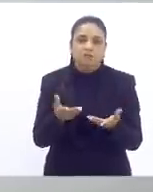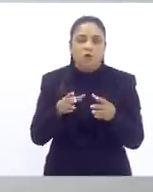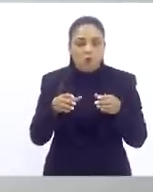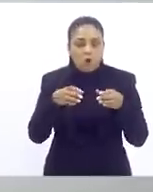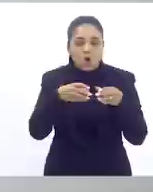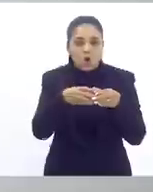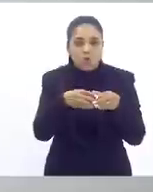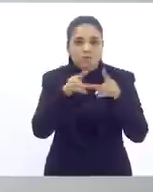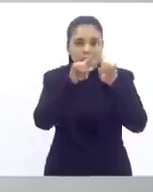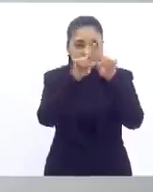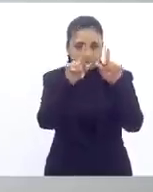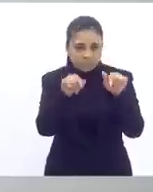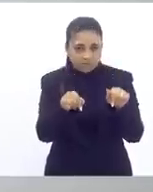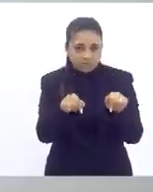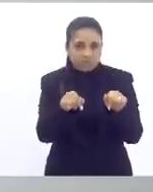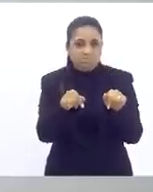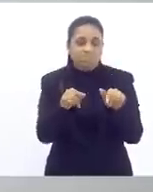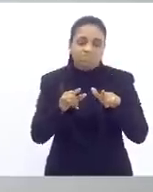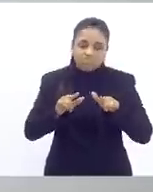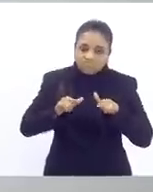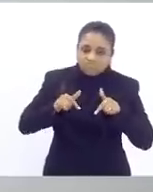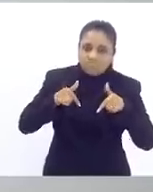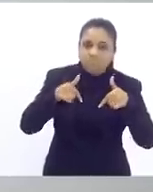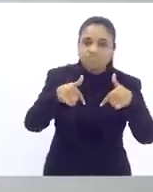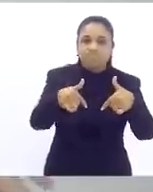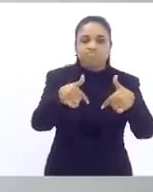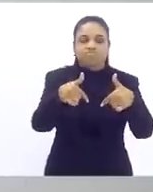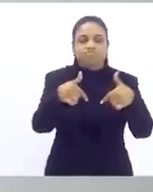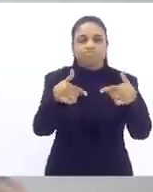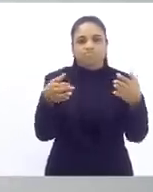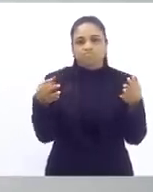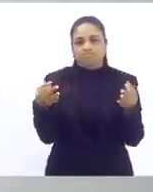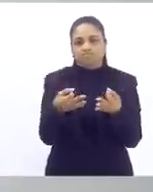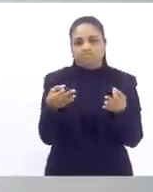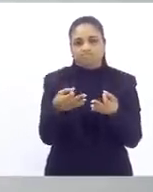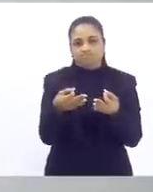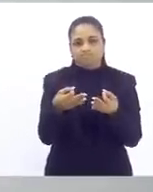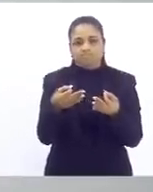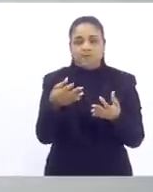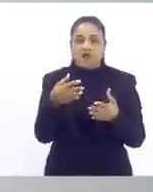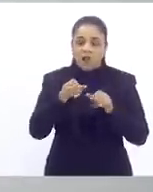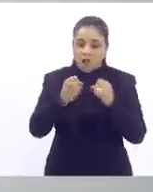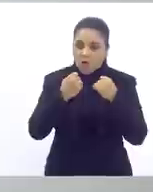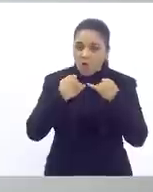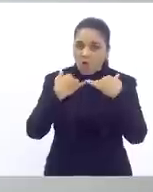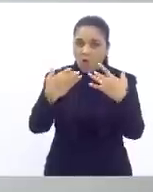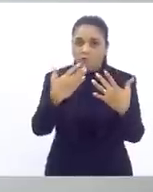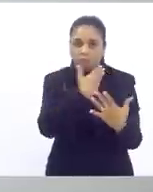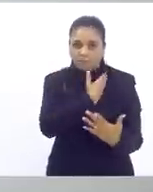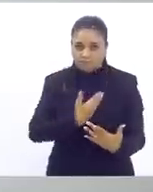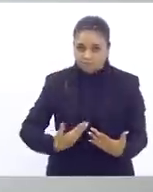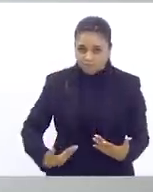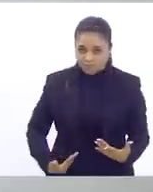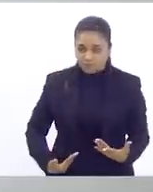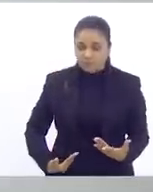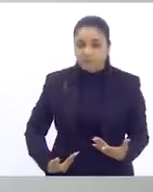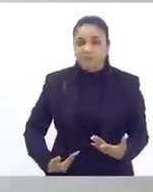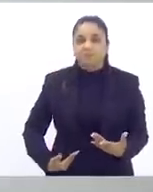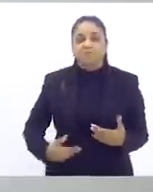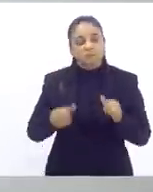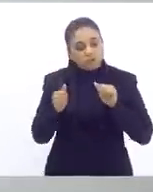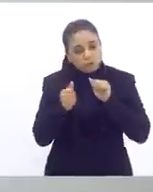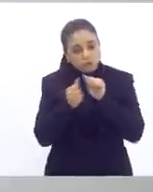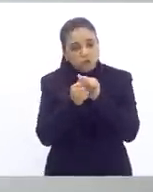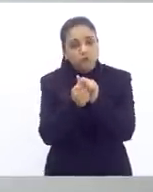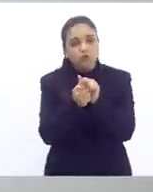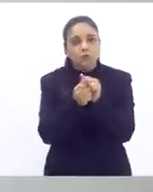comissão de servidores inicia né uma ação ainda mais efetiva ao realizar essa audiência pública a gente está junto para que esse